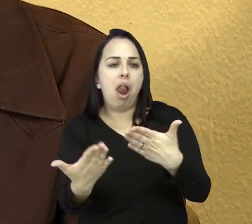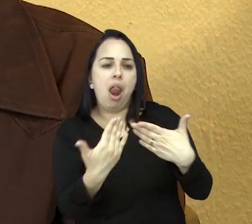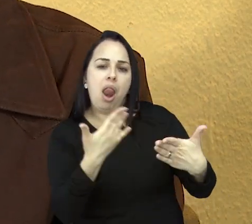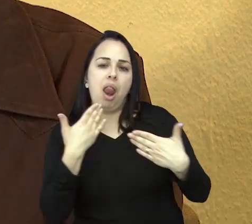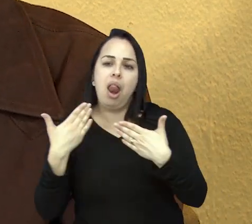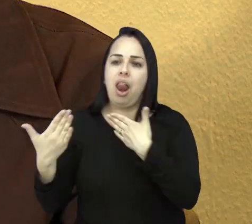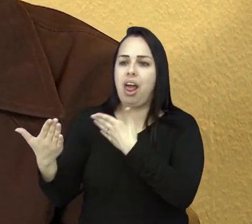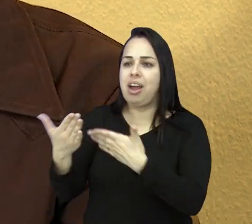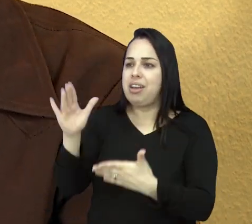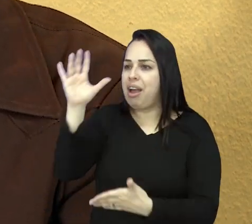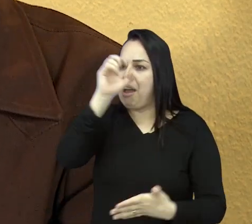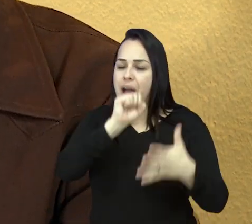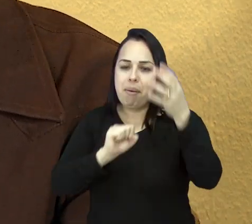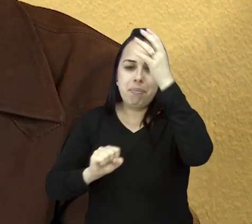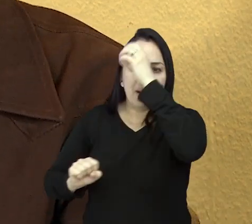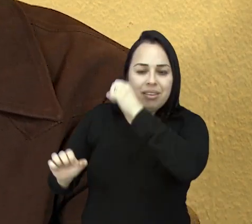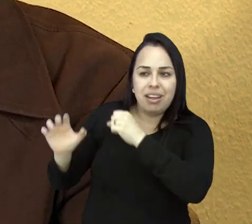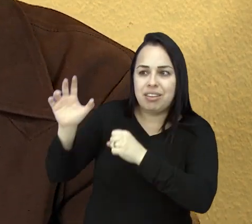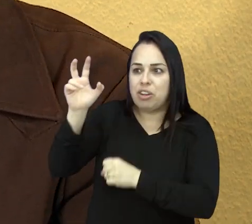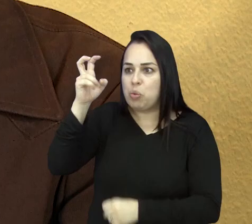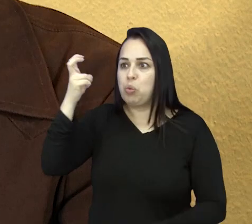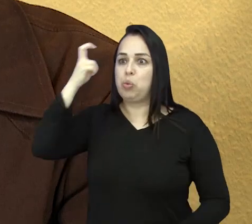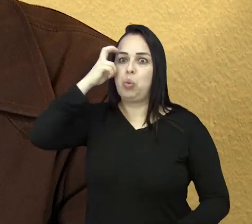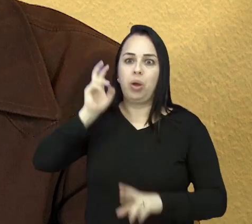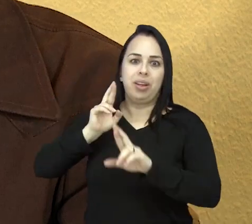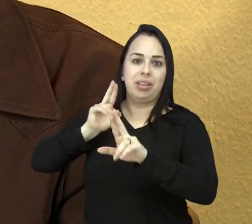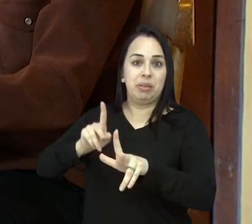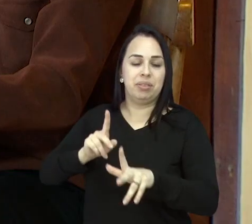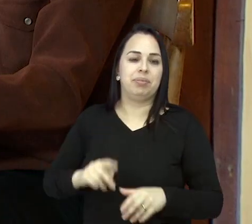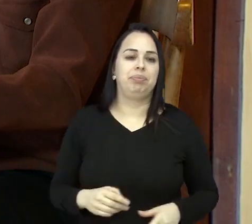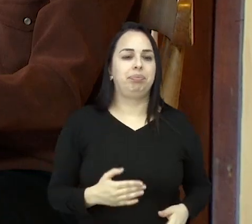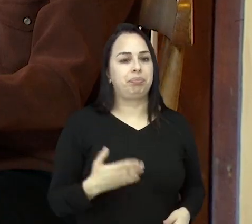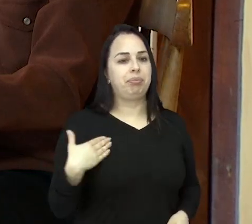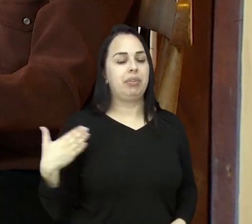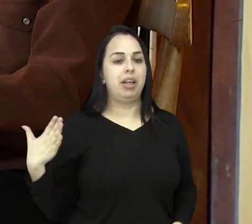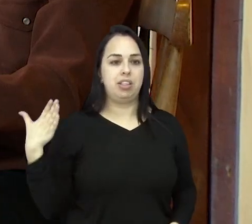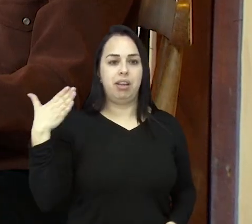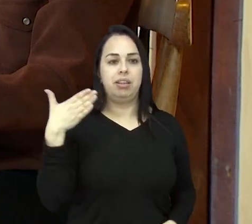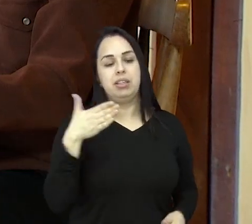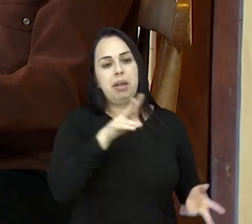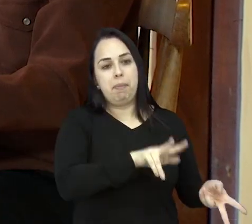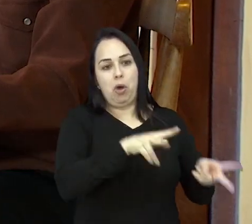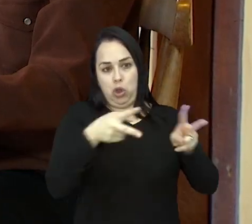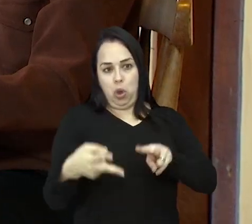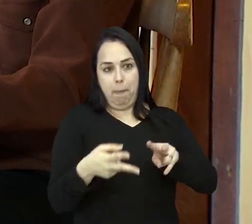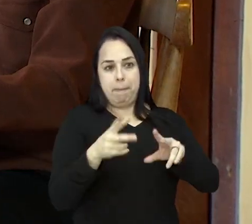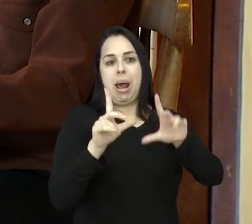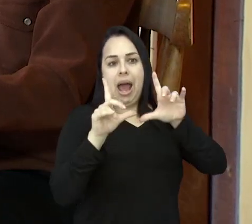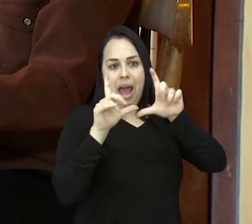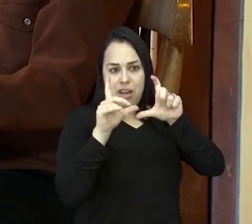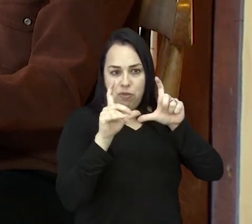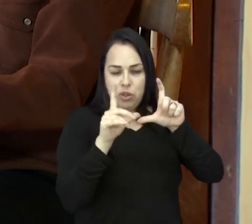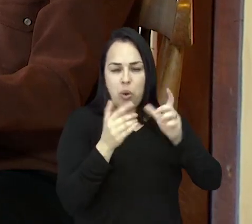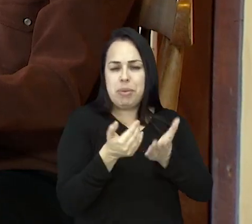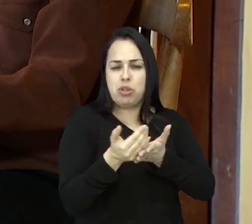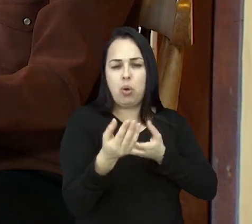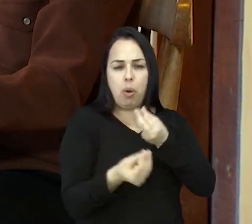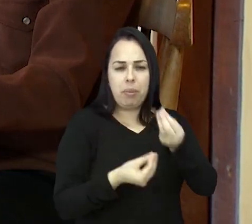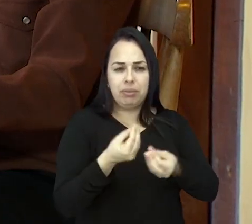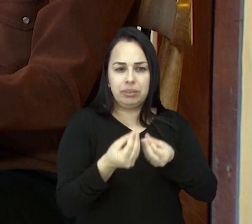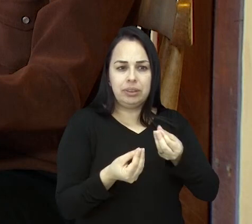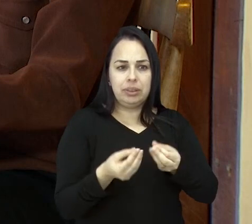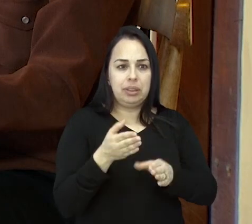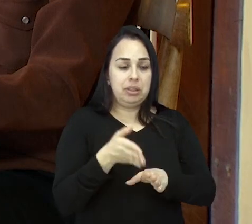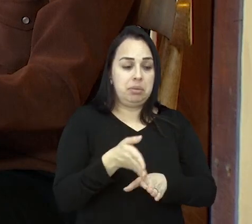com bastante gente e acaba aprendendo muita coisa de outras culturas também. Quando você foi para fotografia, como que tudo começou?